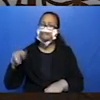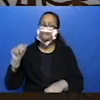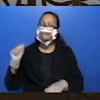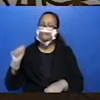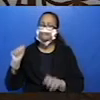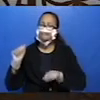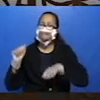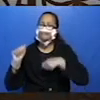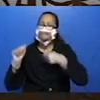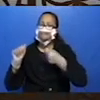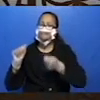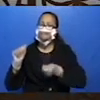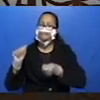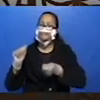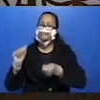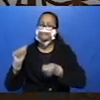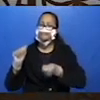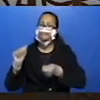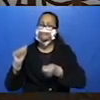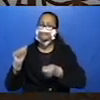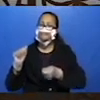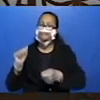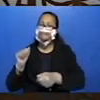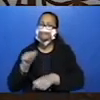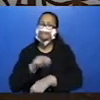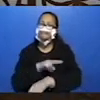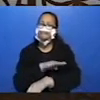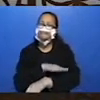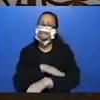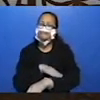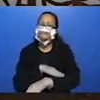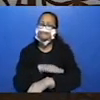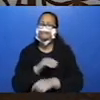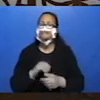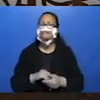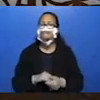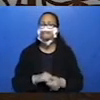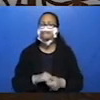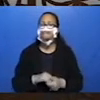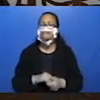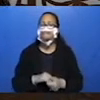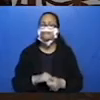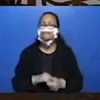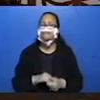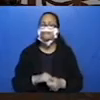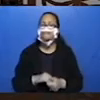a clorofila. Nos seres humanos, a melanina.